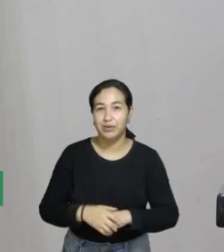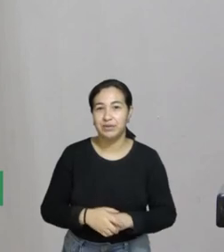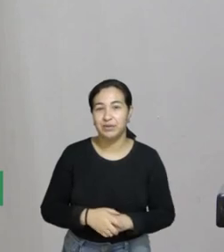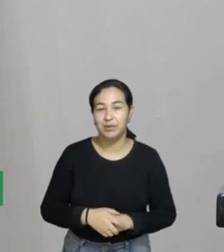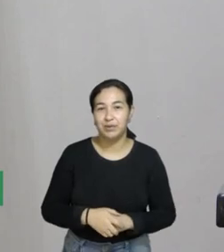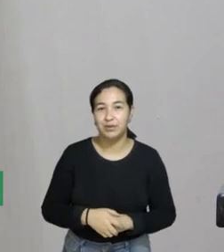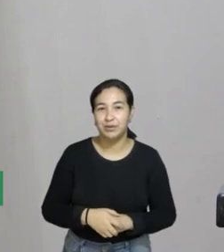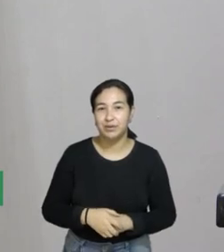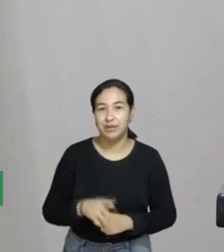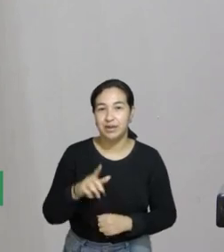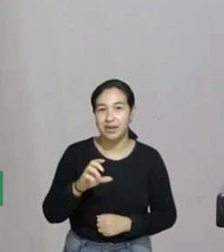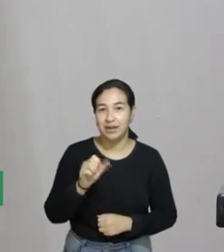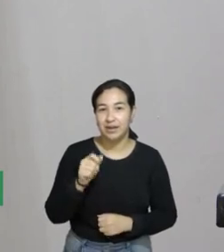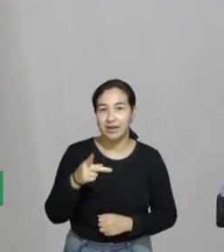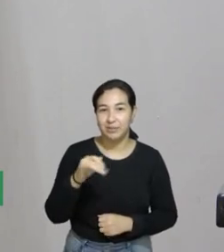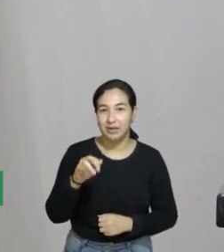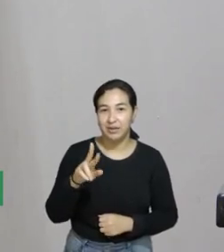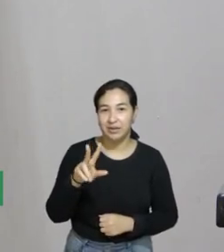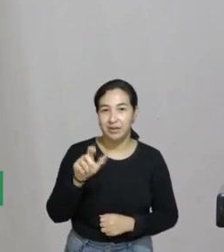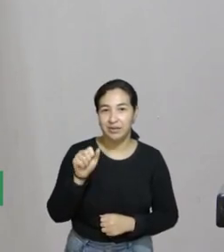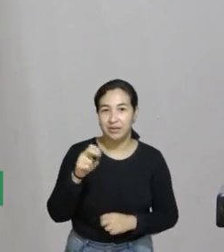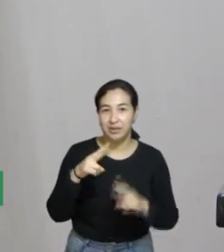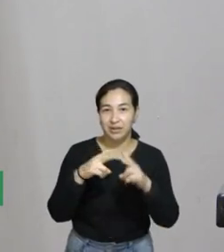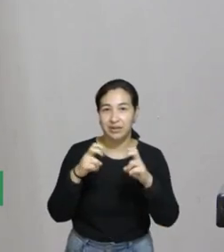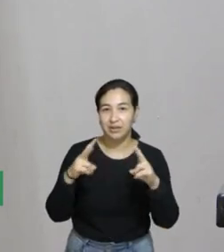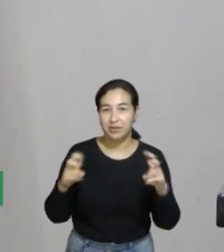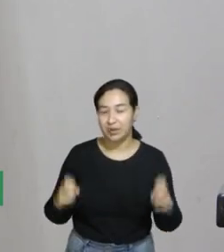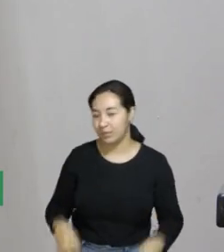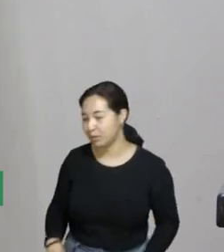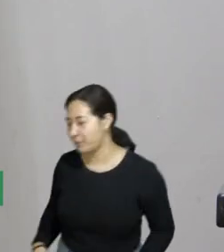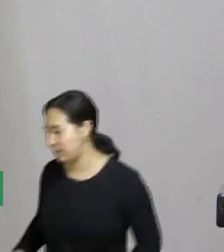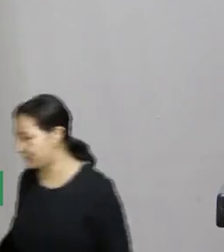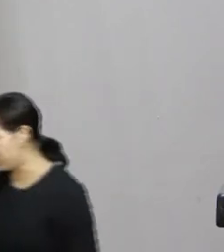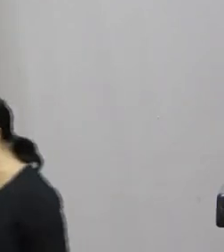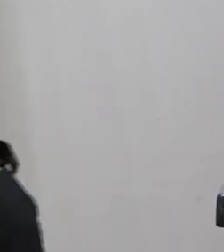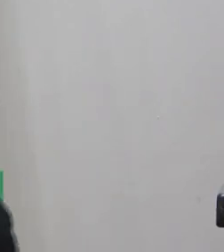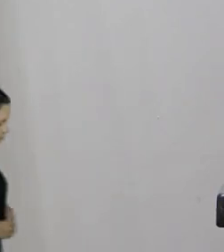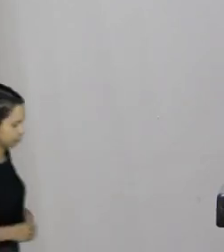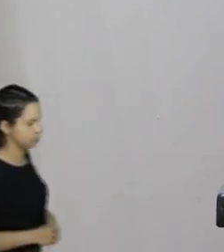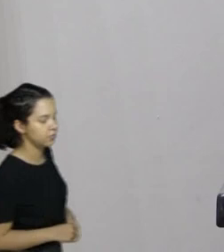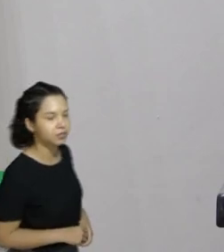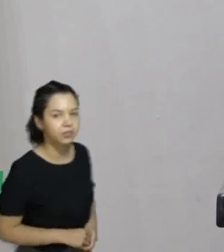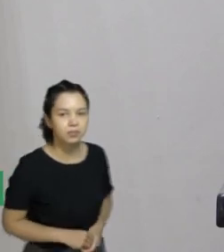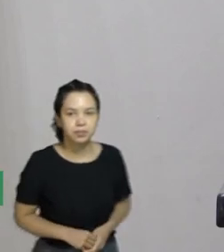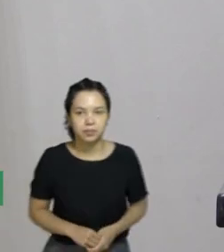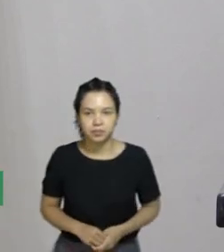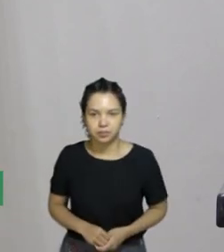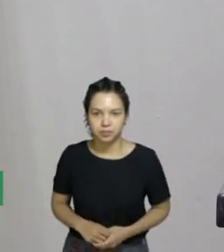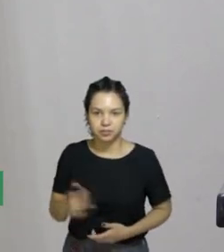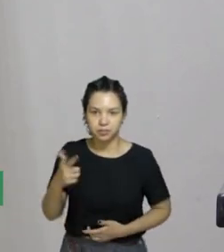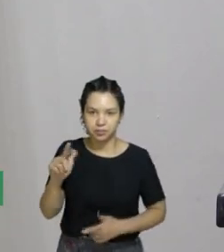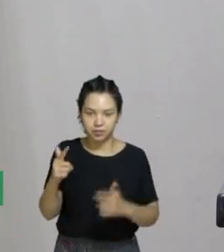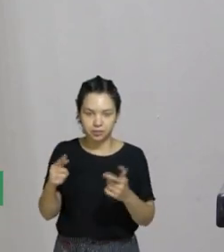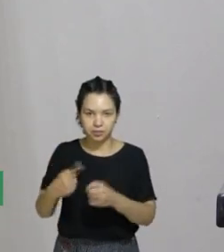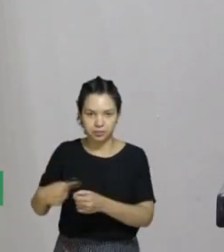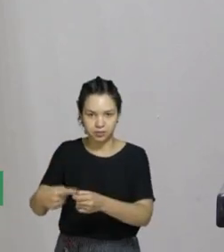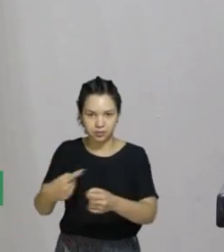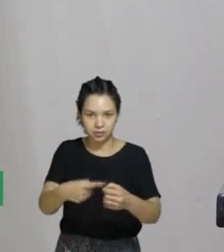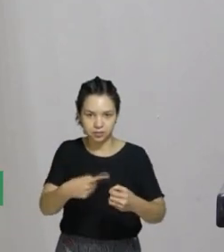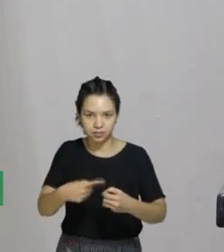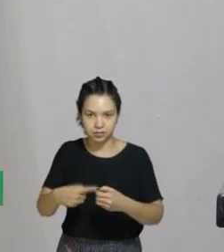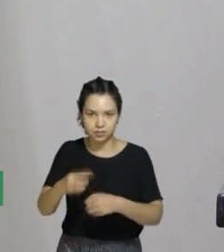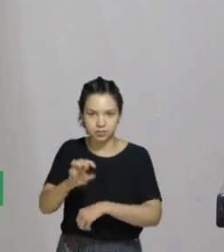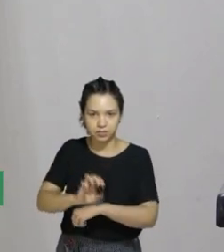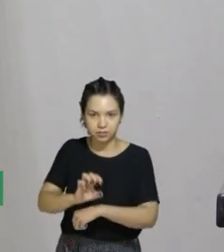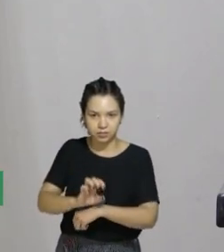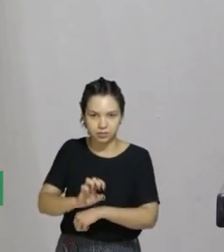de Baixo, Florianópolis, São José, Biguaçu e diversas outras cidades do nosso estado que foram